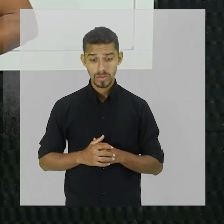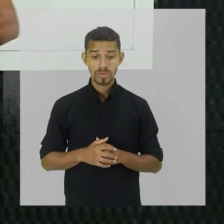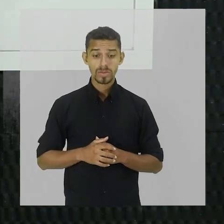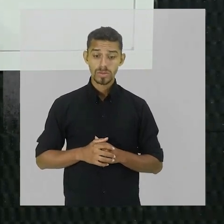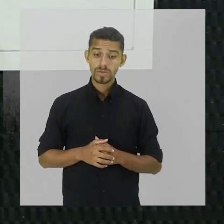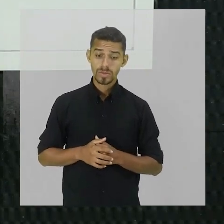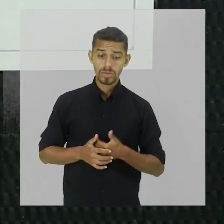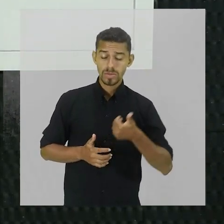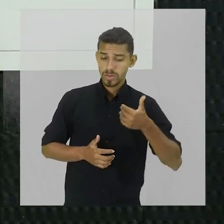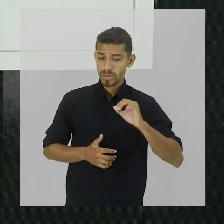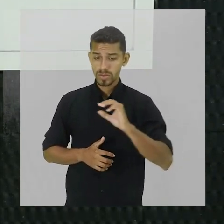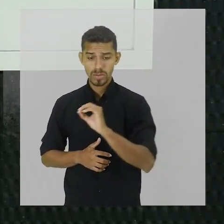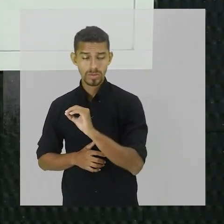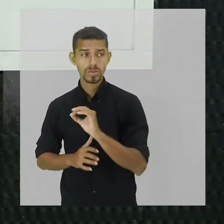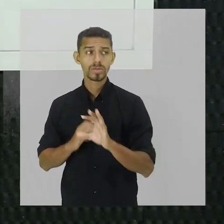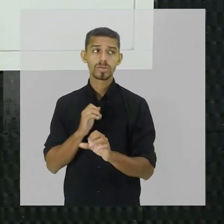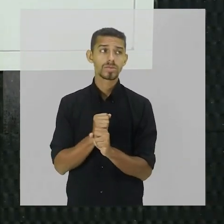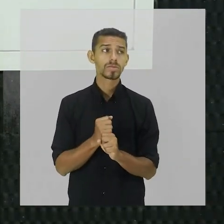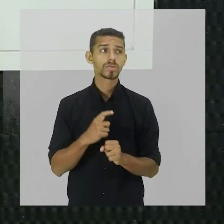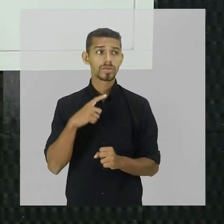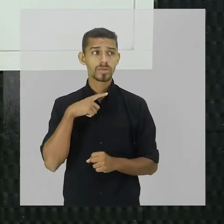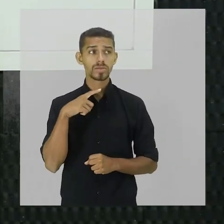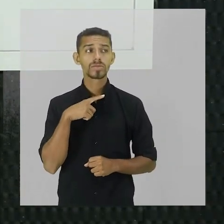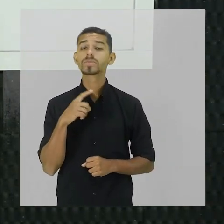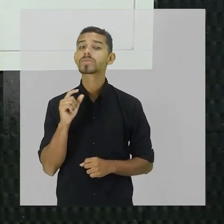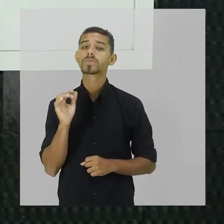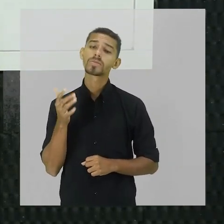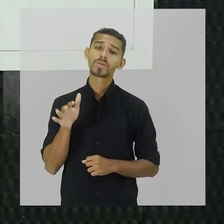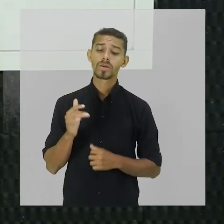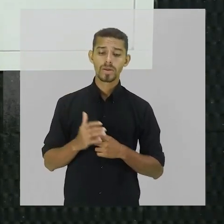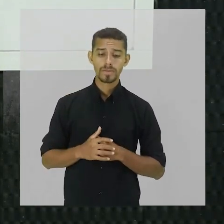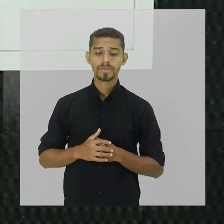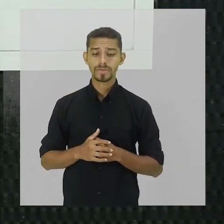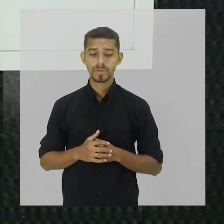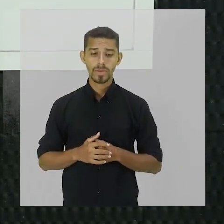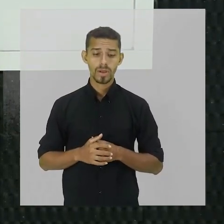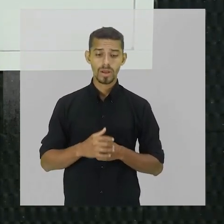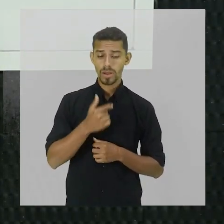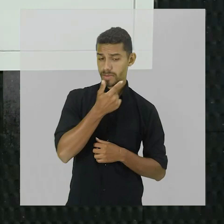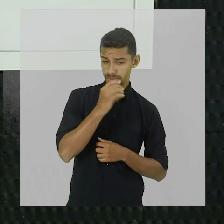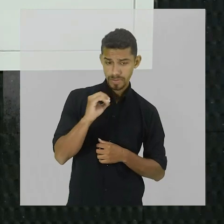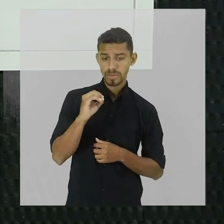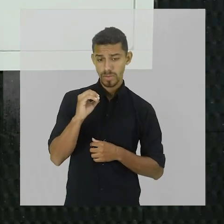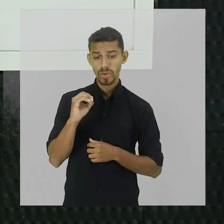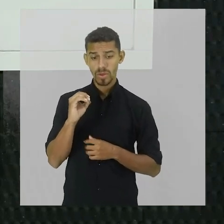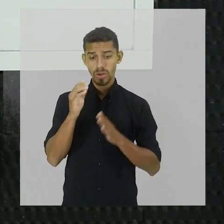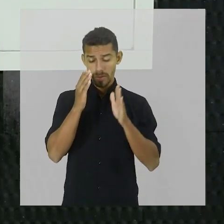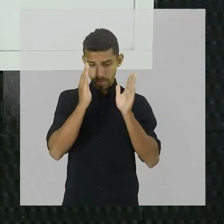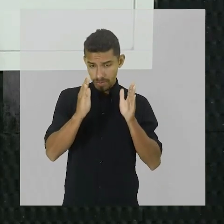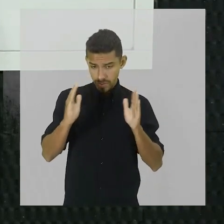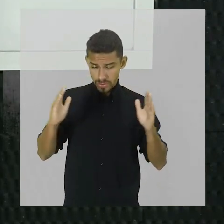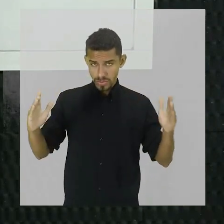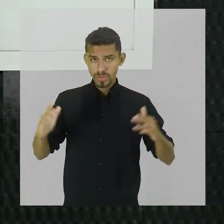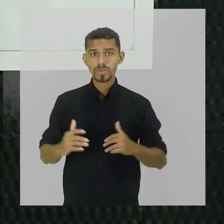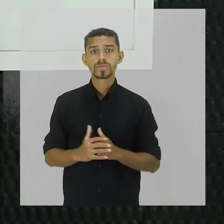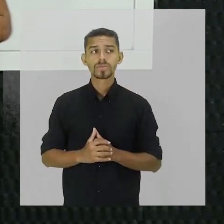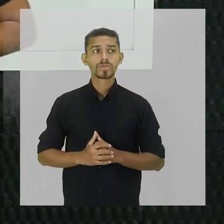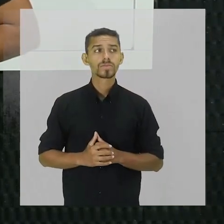metros, se ele formou 20 arcos, é porque eu tenho aqui, ó, 20 pedaços de mangueira, 20 pedaços. Mas, professor, por que